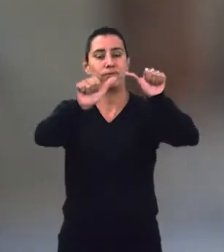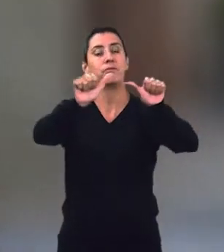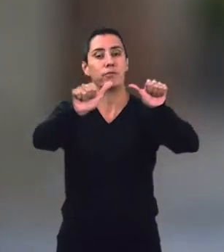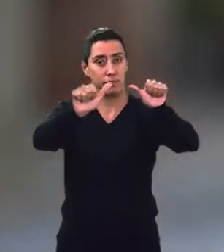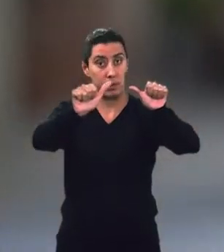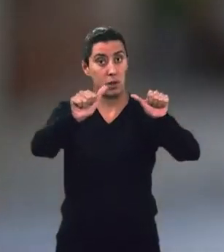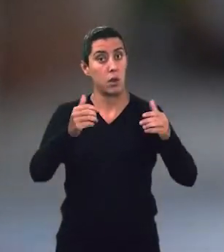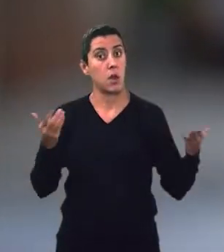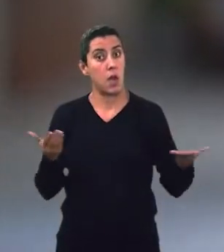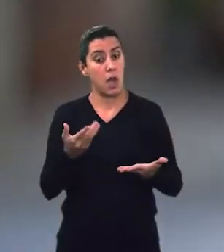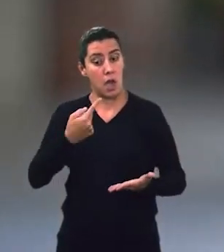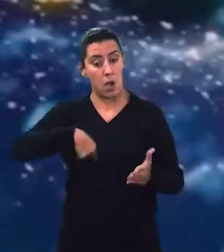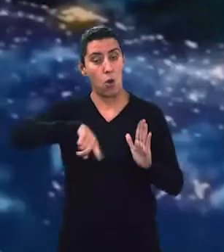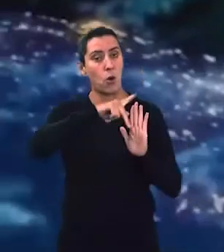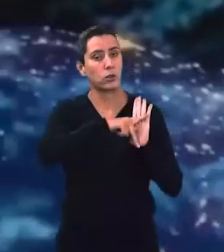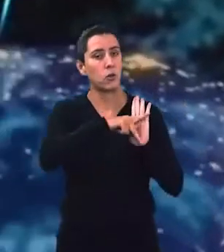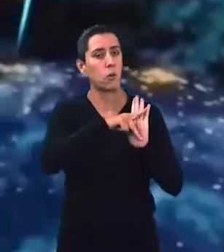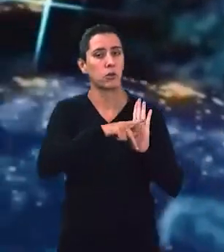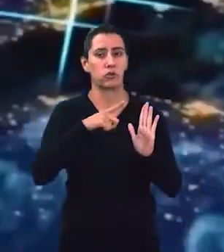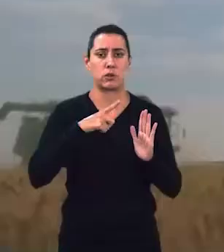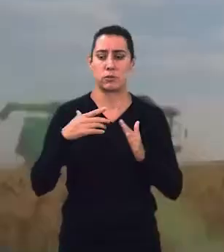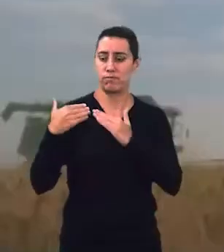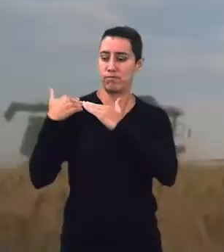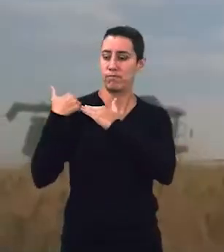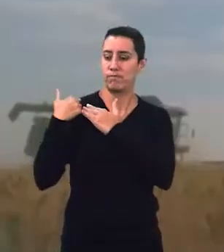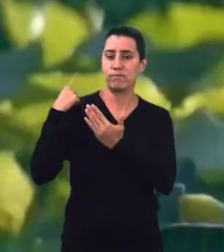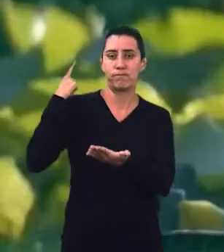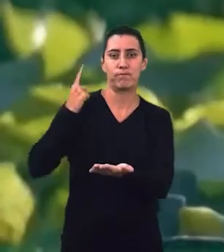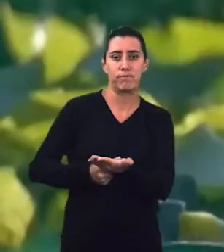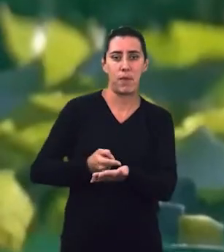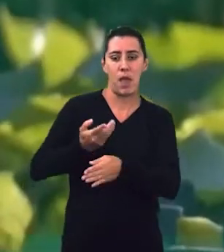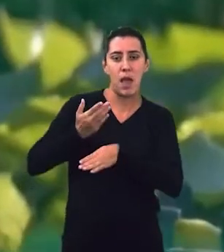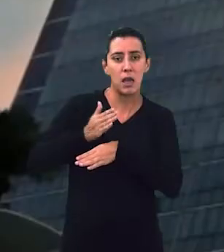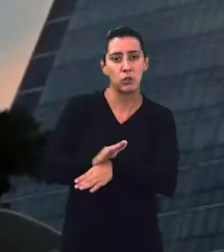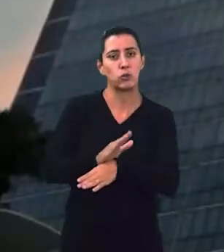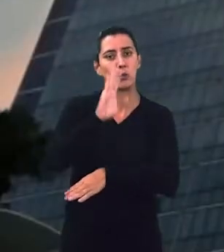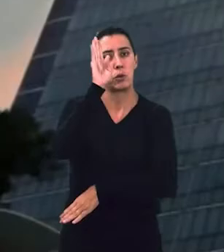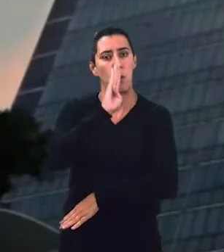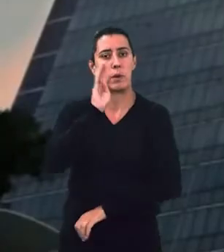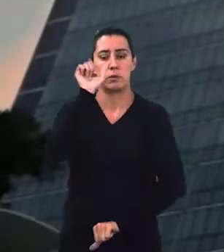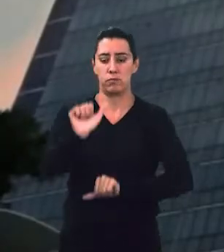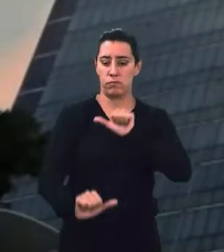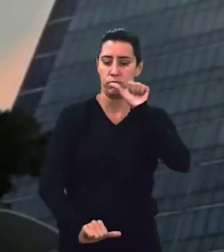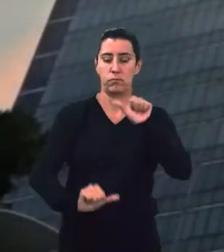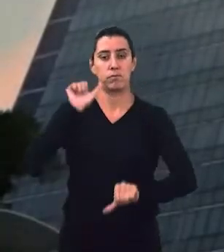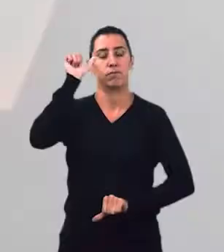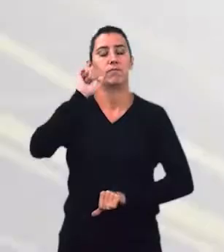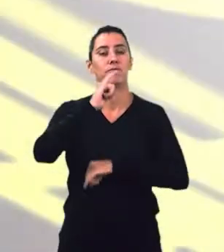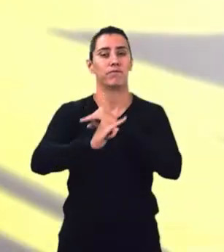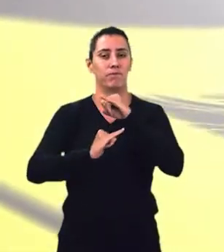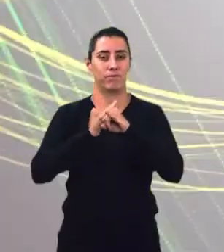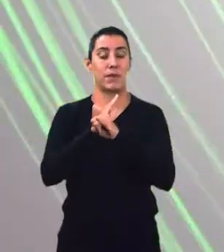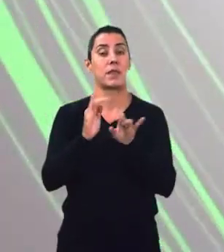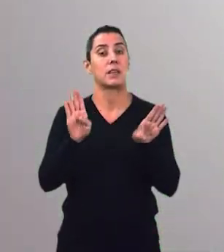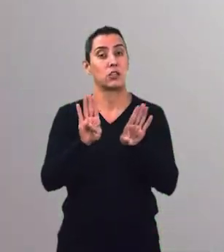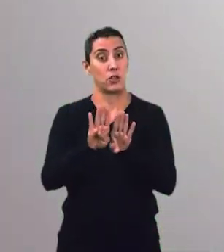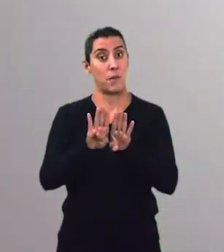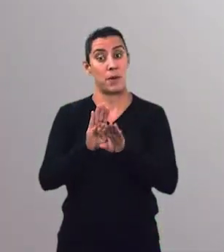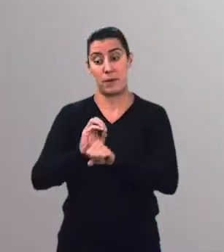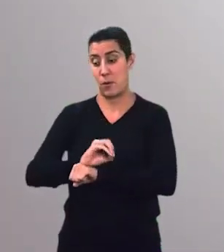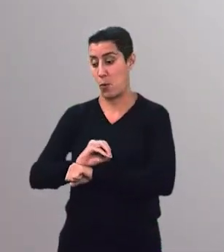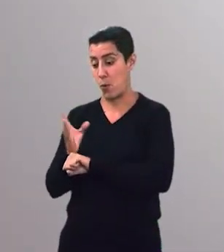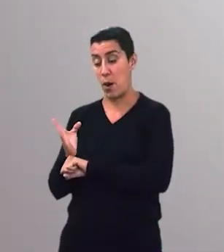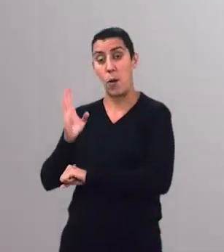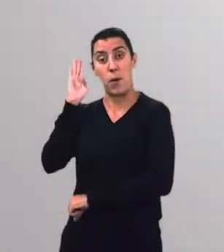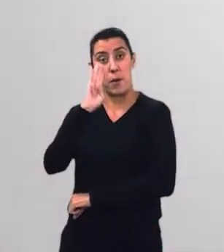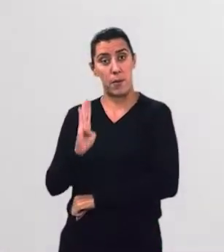projetos mostram o nosso compromisso com o crescimento econômico e a transformação digital do Brasil. Huawei Brasil,